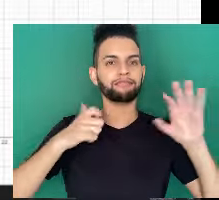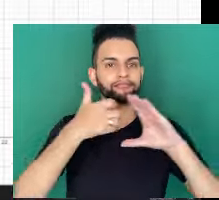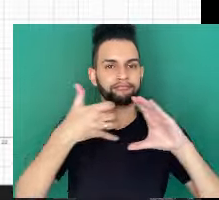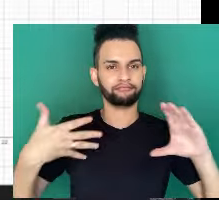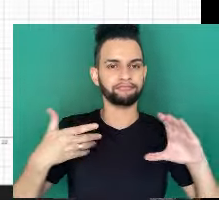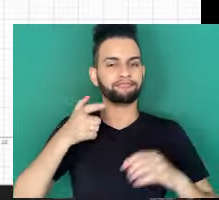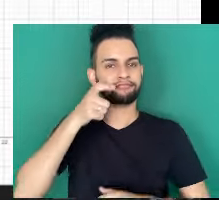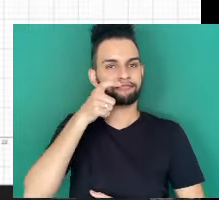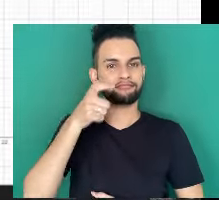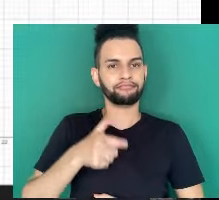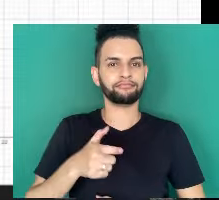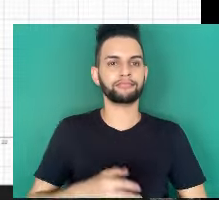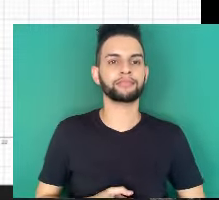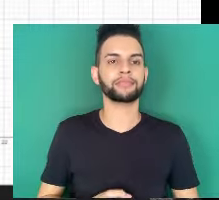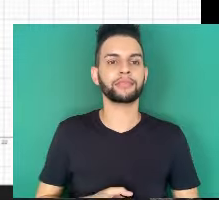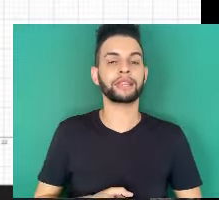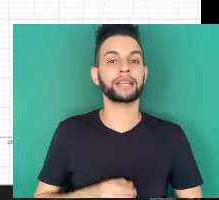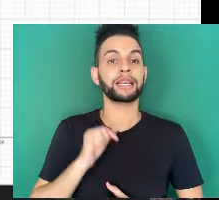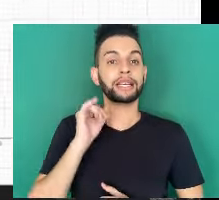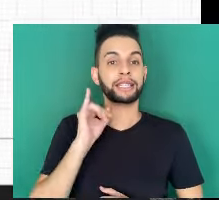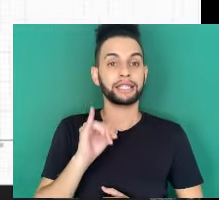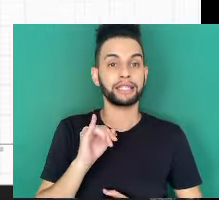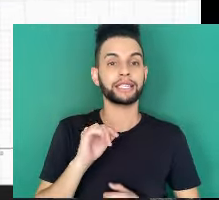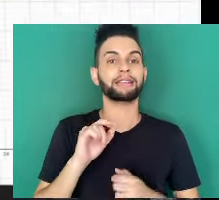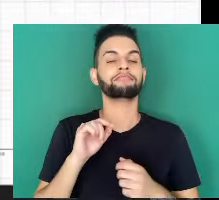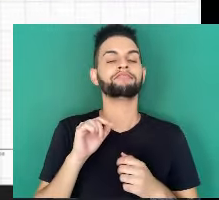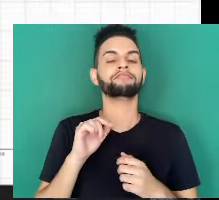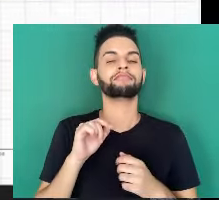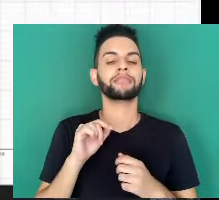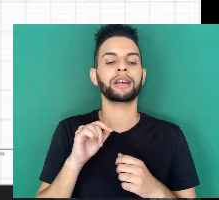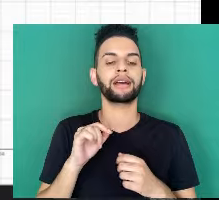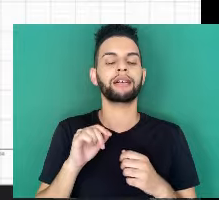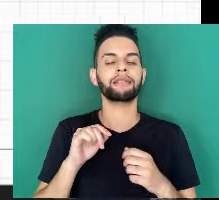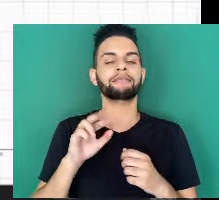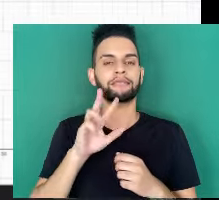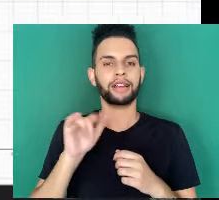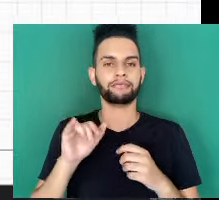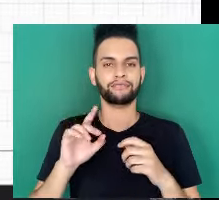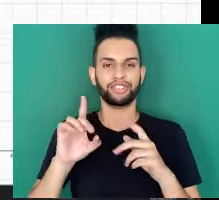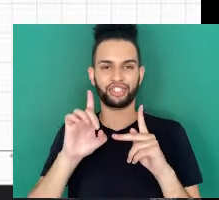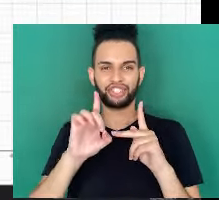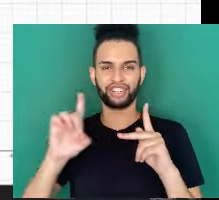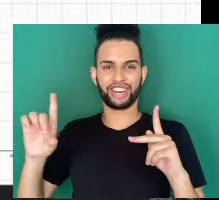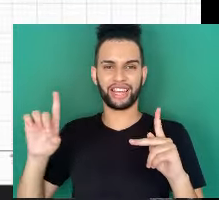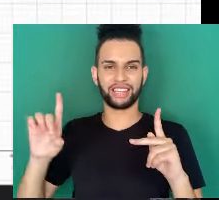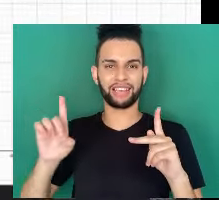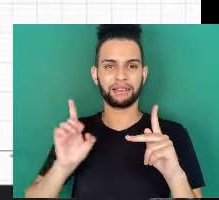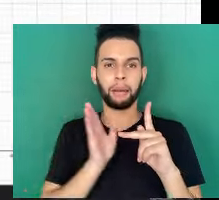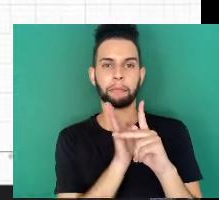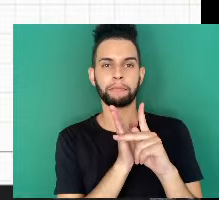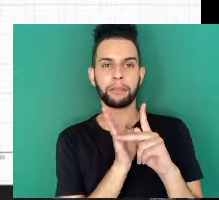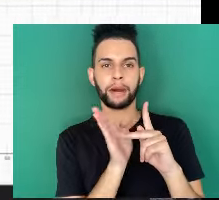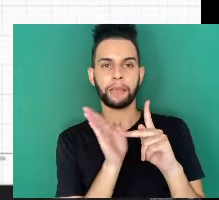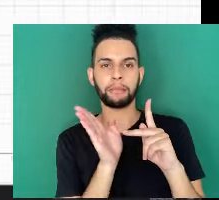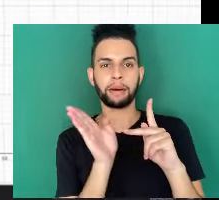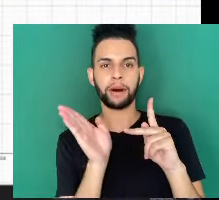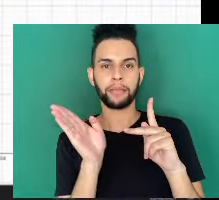interessante. Se você for andando para a direita no gráfico, você vai